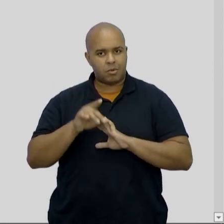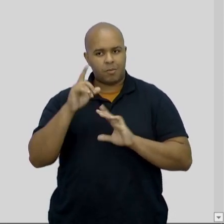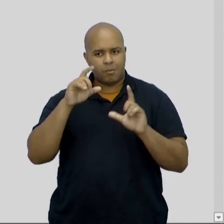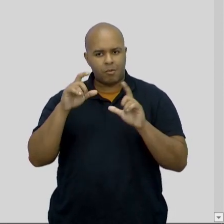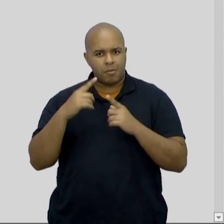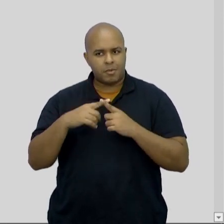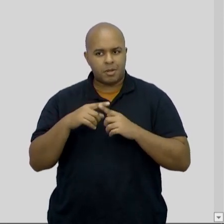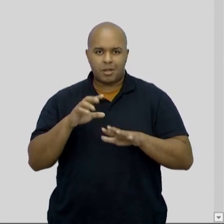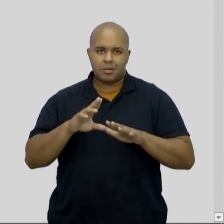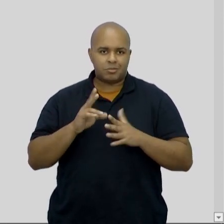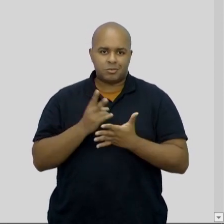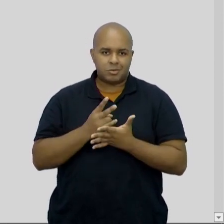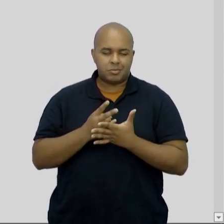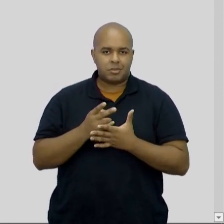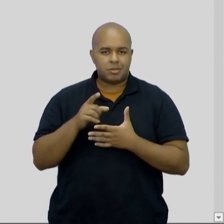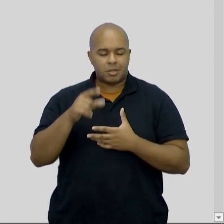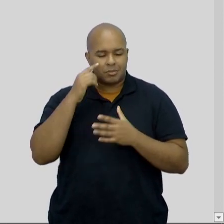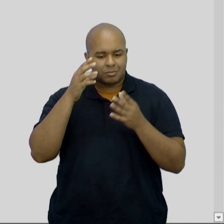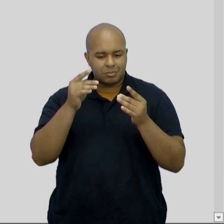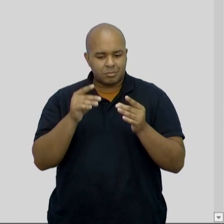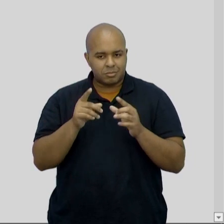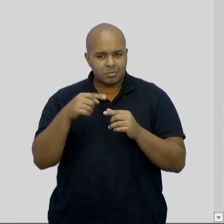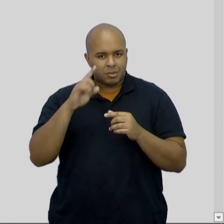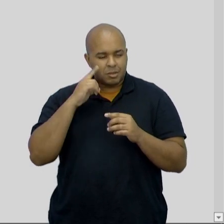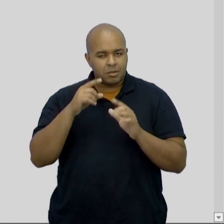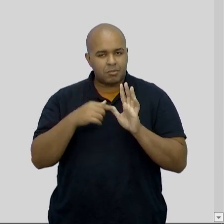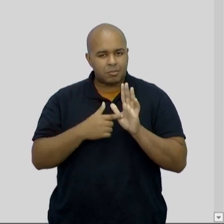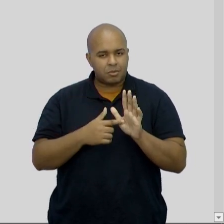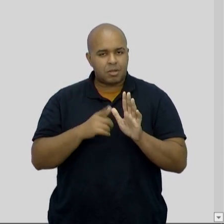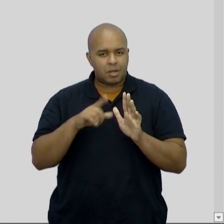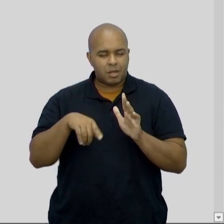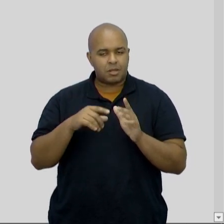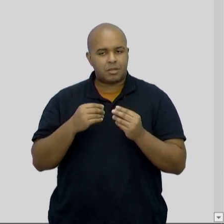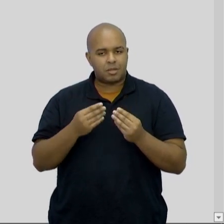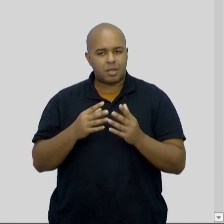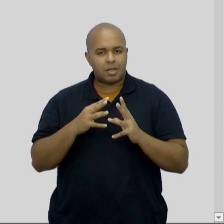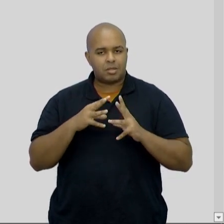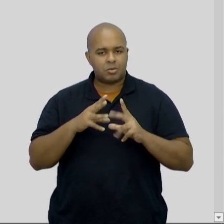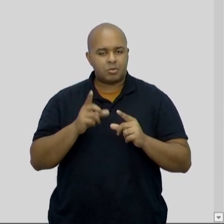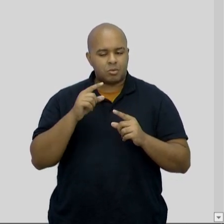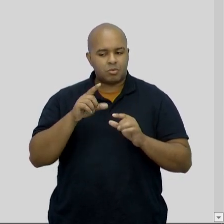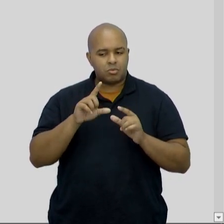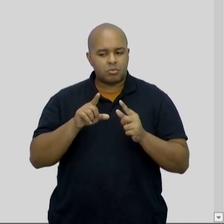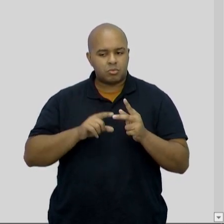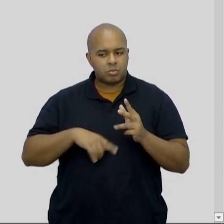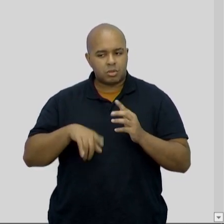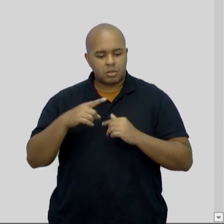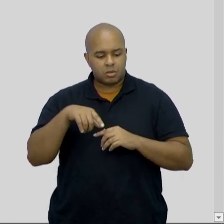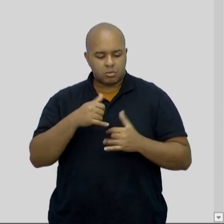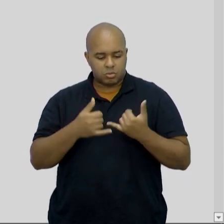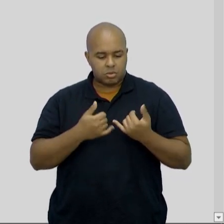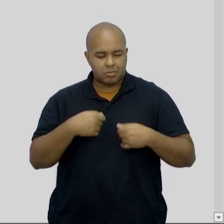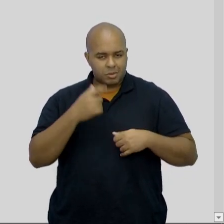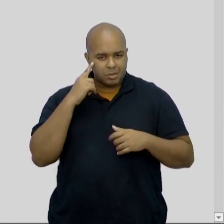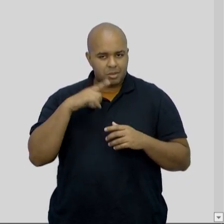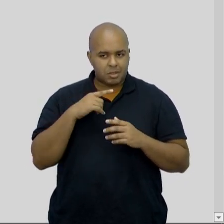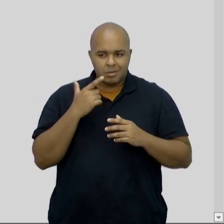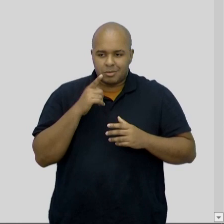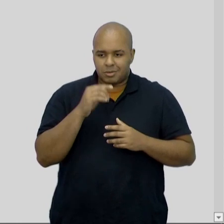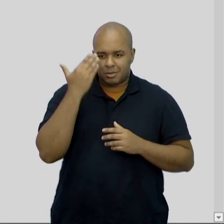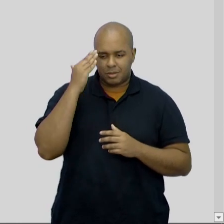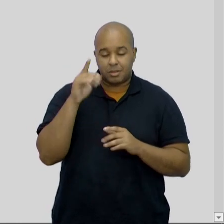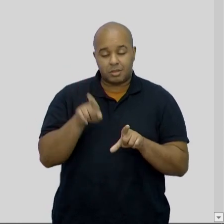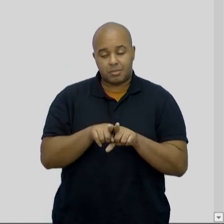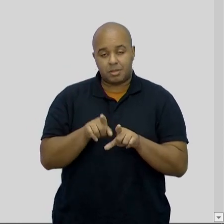imagens, porque nem sempre a descrição escrita vai dar todo aquilo que o jogador precisa para conseguir